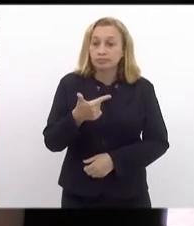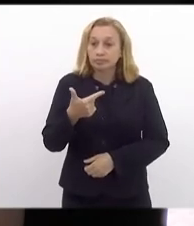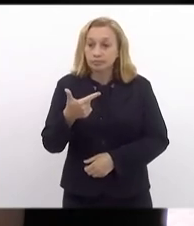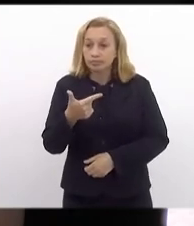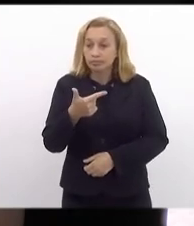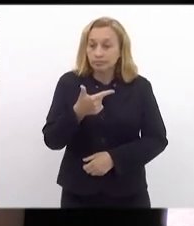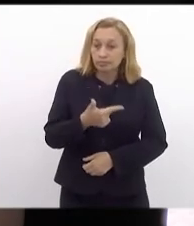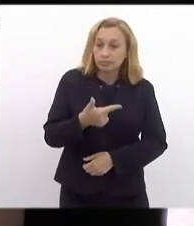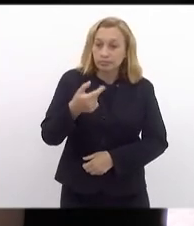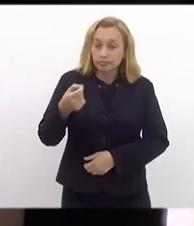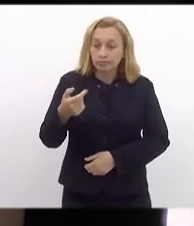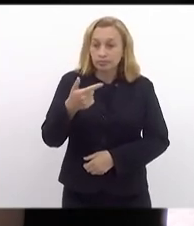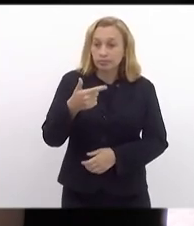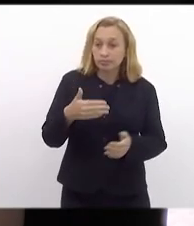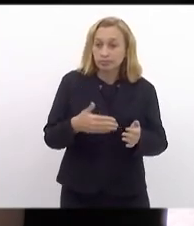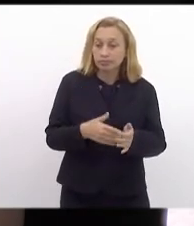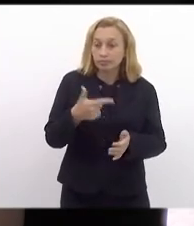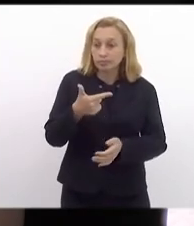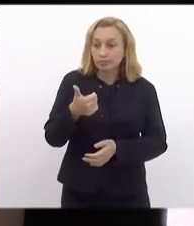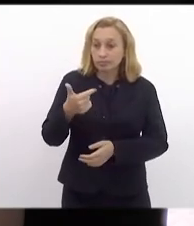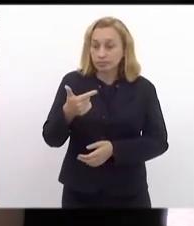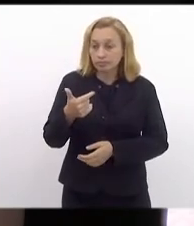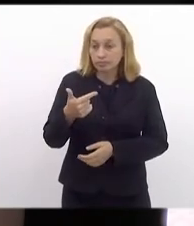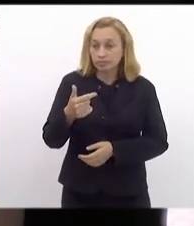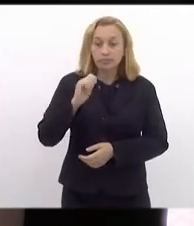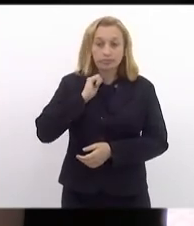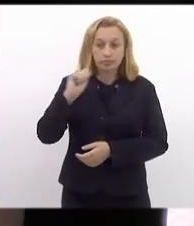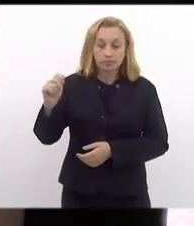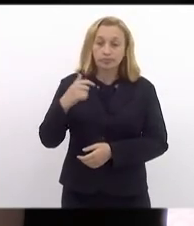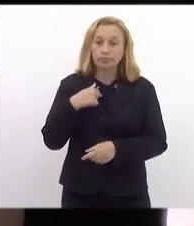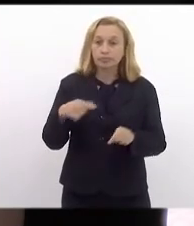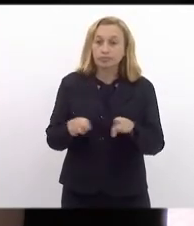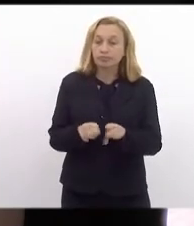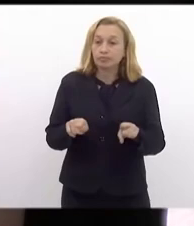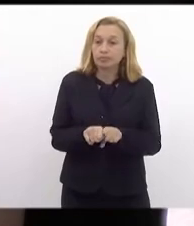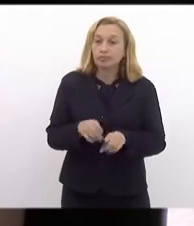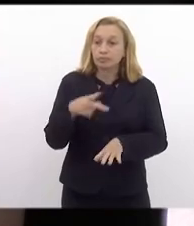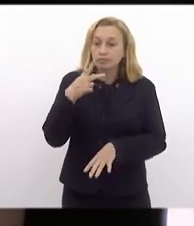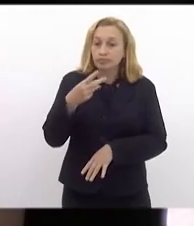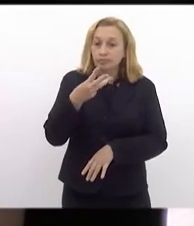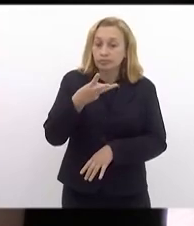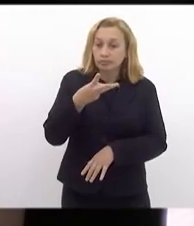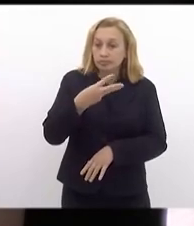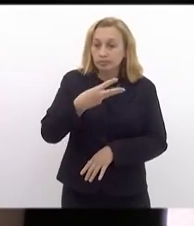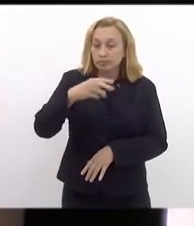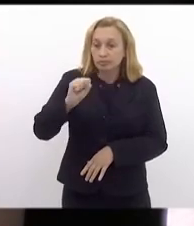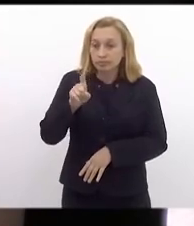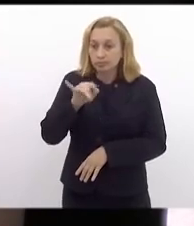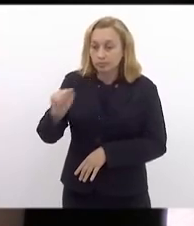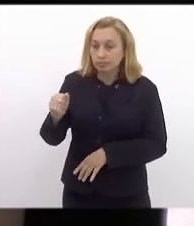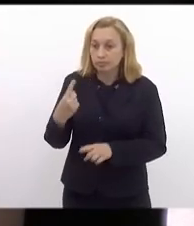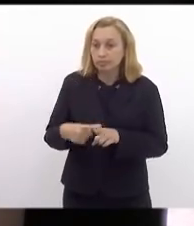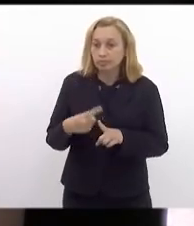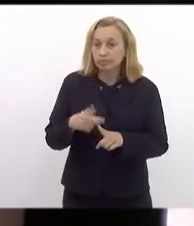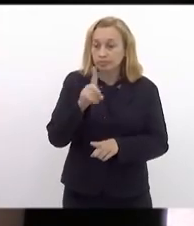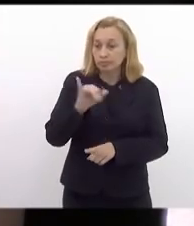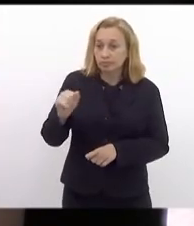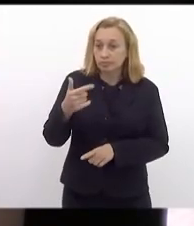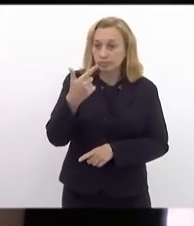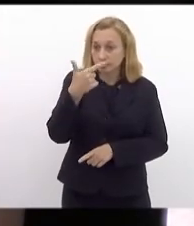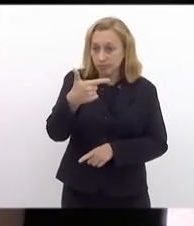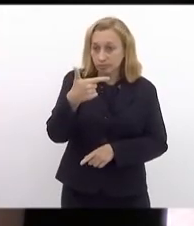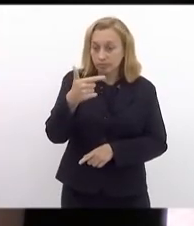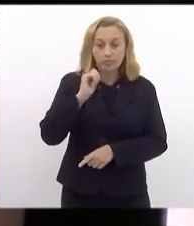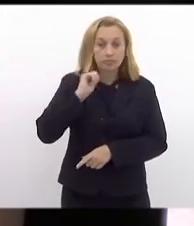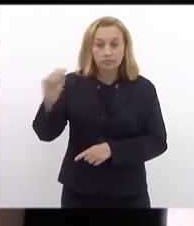de abril aí eu também tô voltando 30 dias É porque no dia dois de abril muda